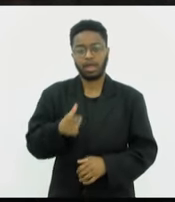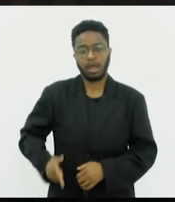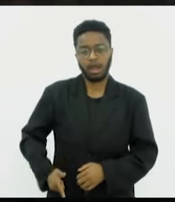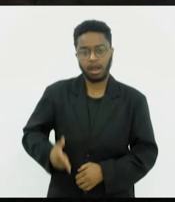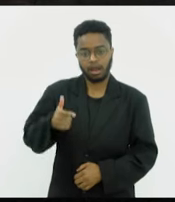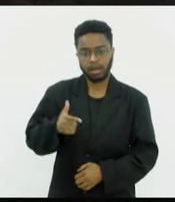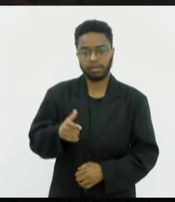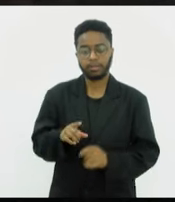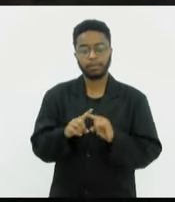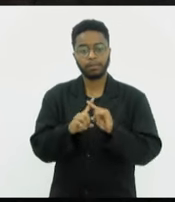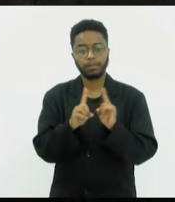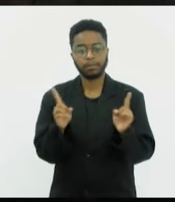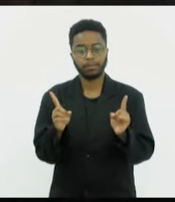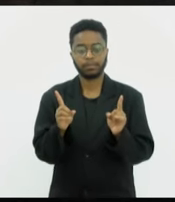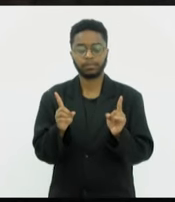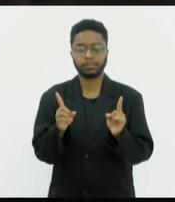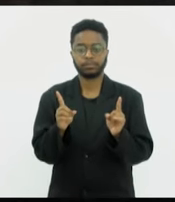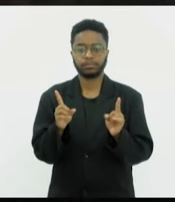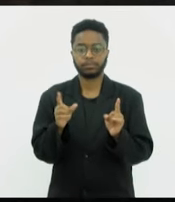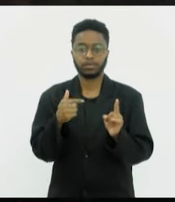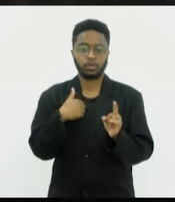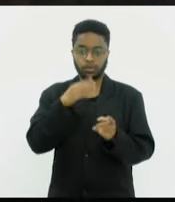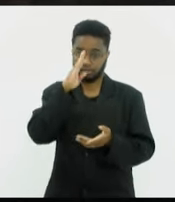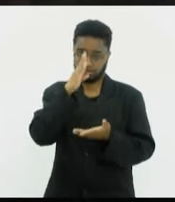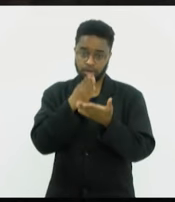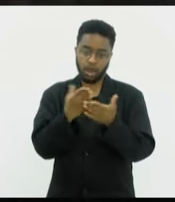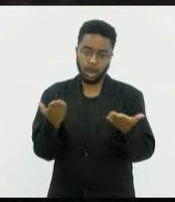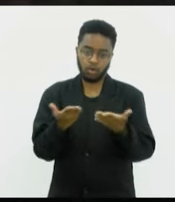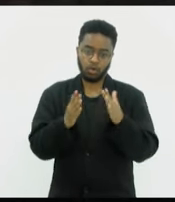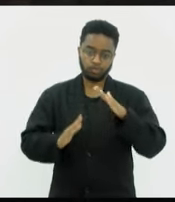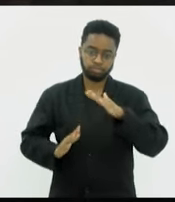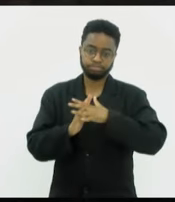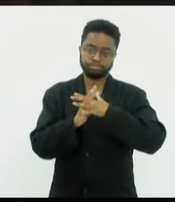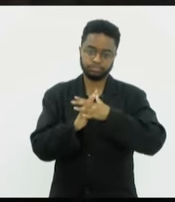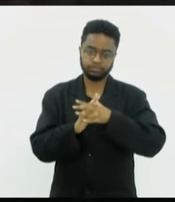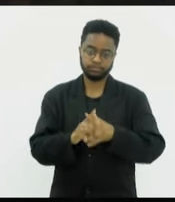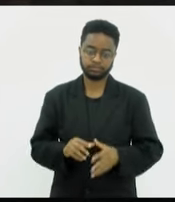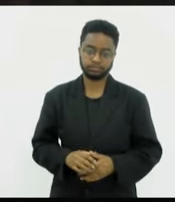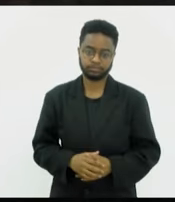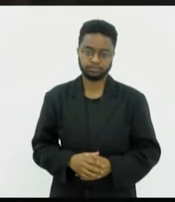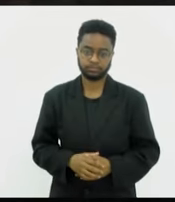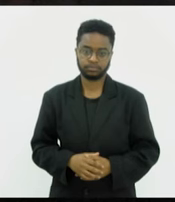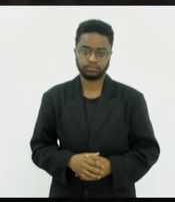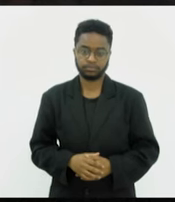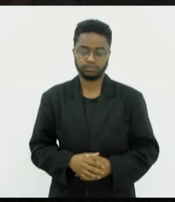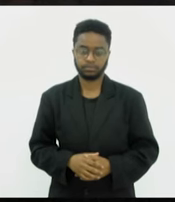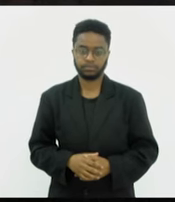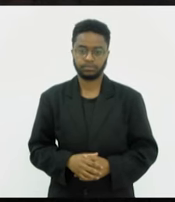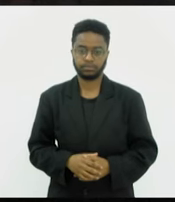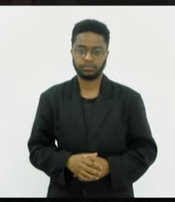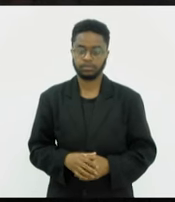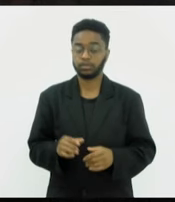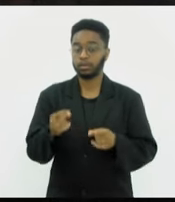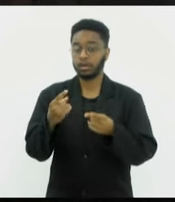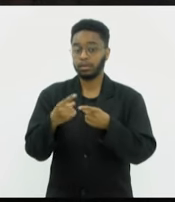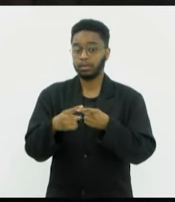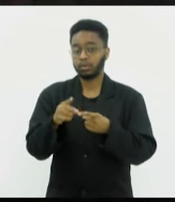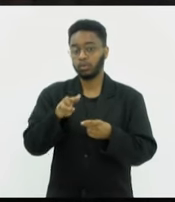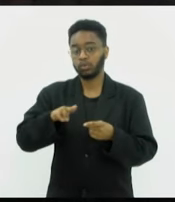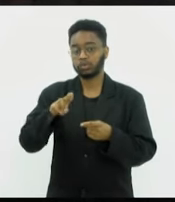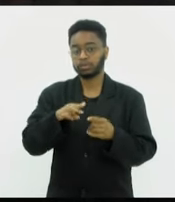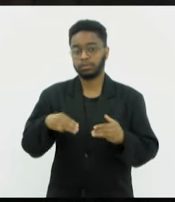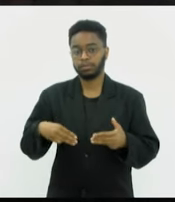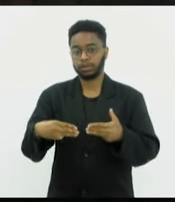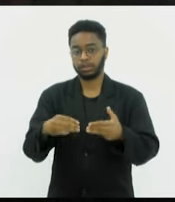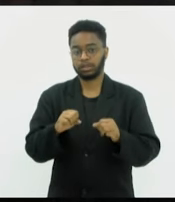arma. Mas eu acho que agora eles passaram dos limites. Passaram, porque usando o Ministério da